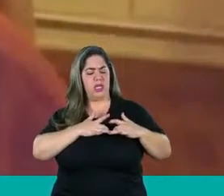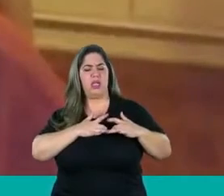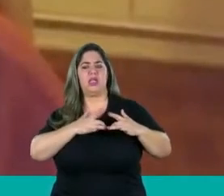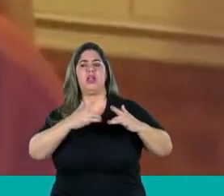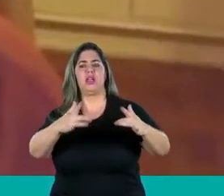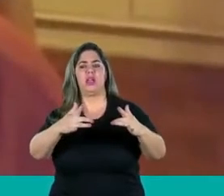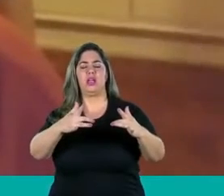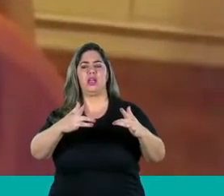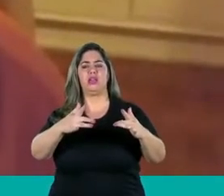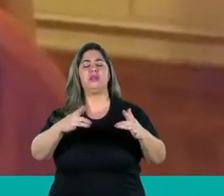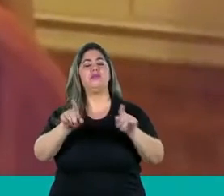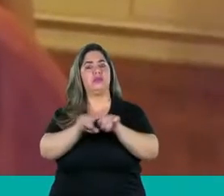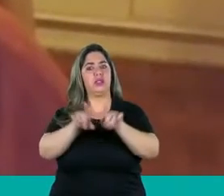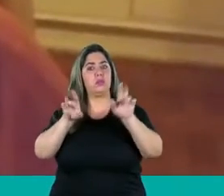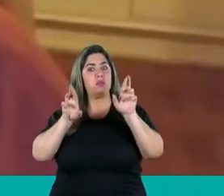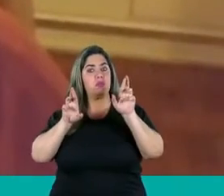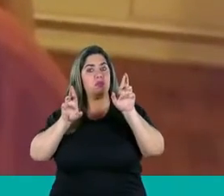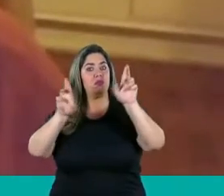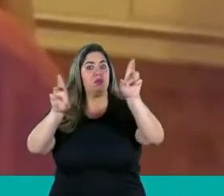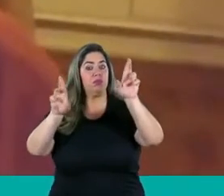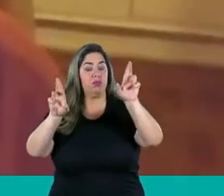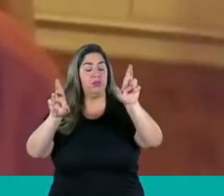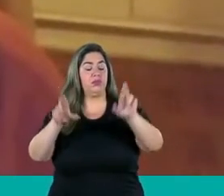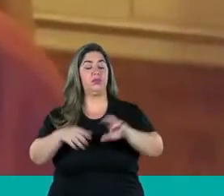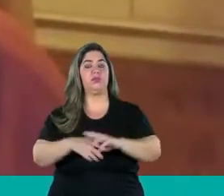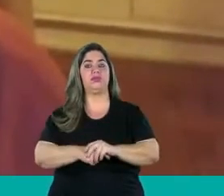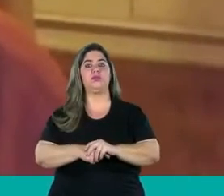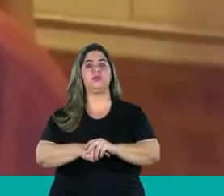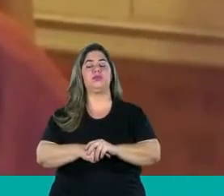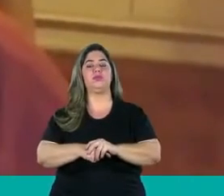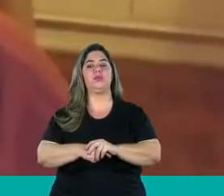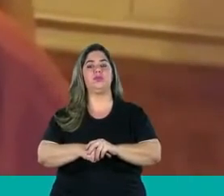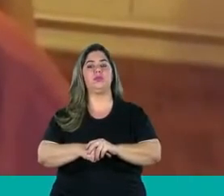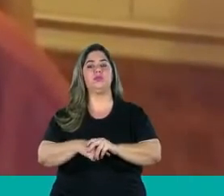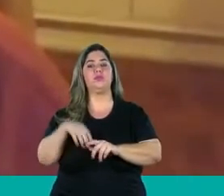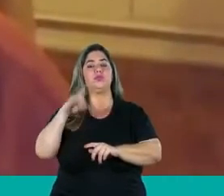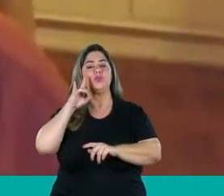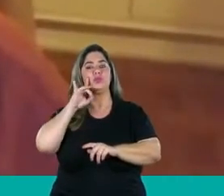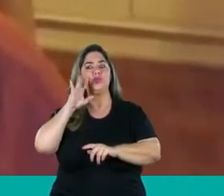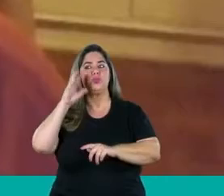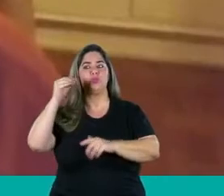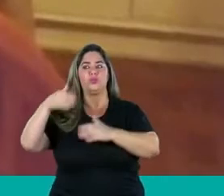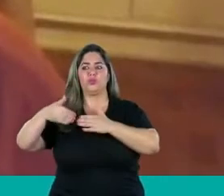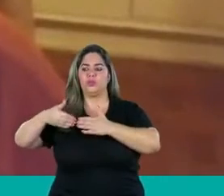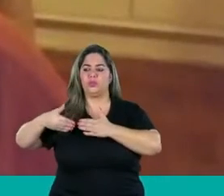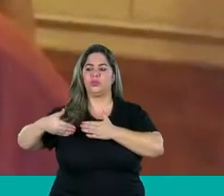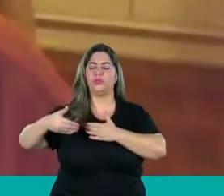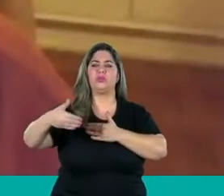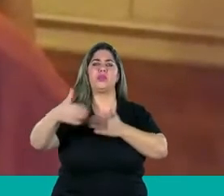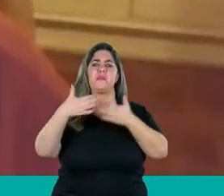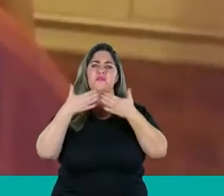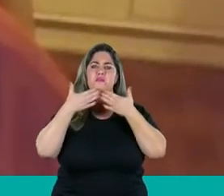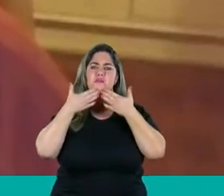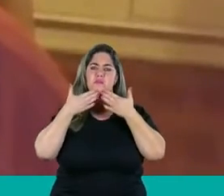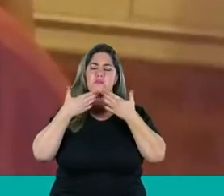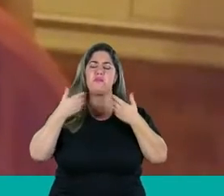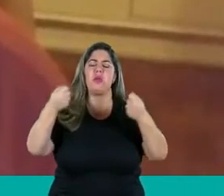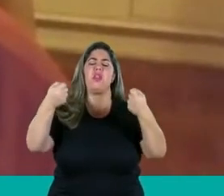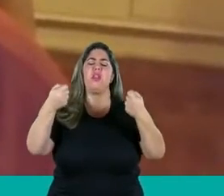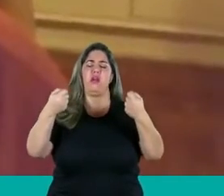na esperança. Que um dia estaremos melhores e